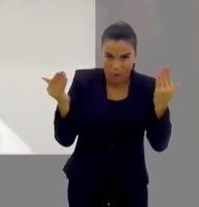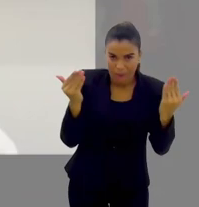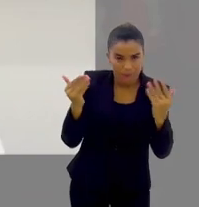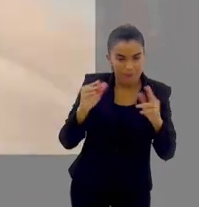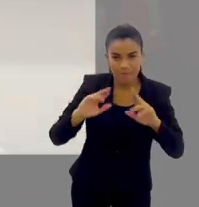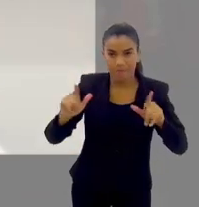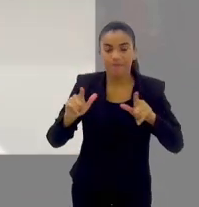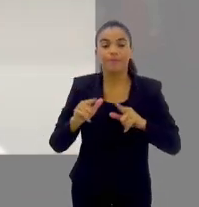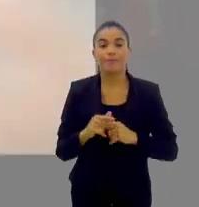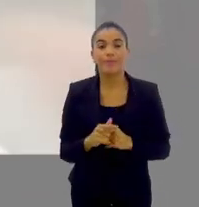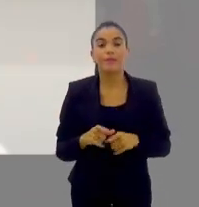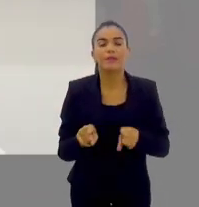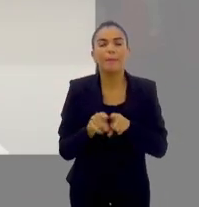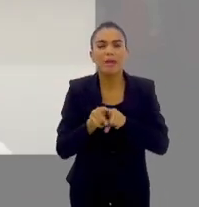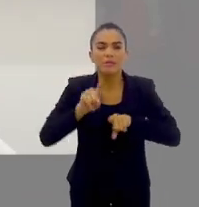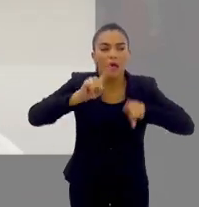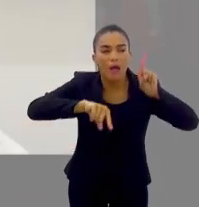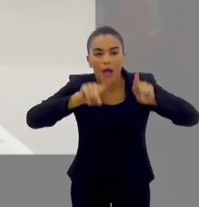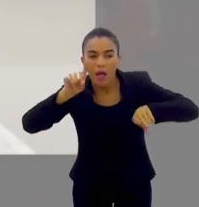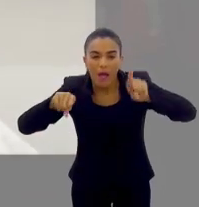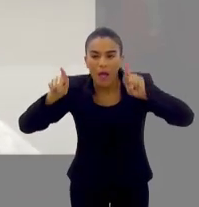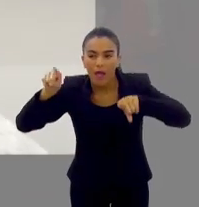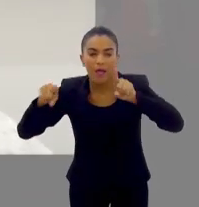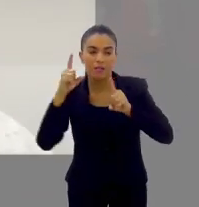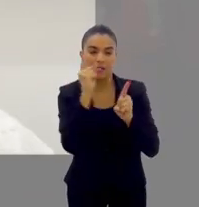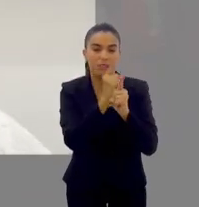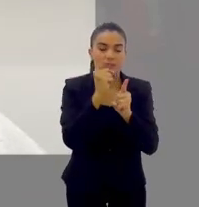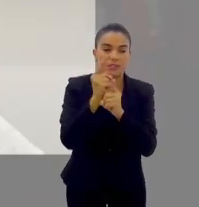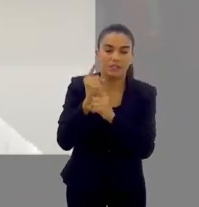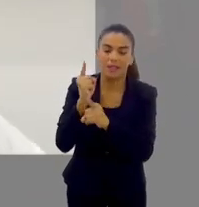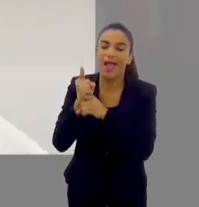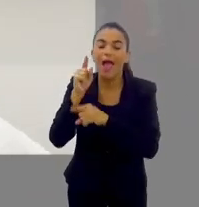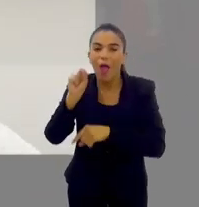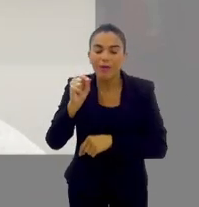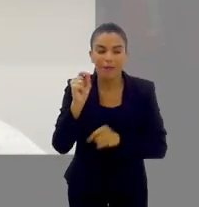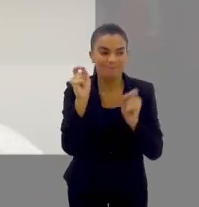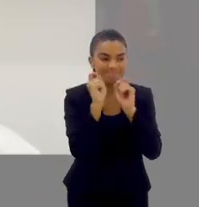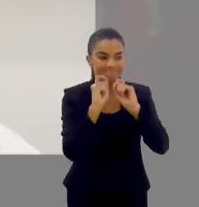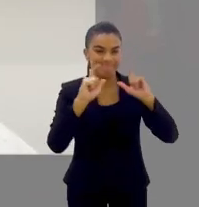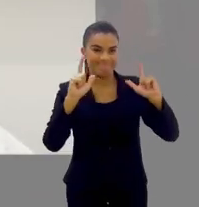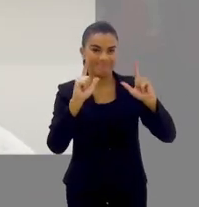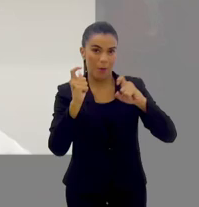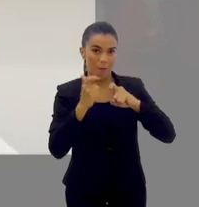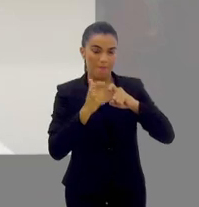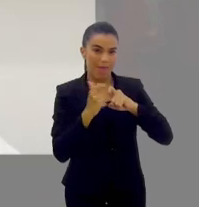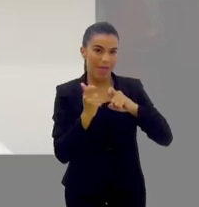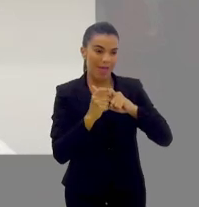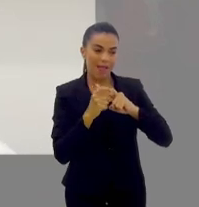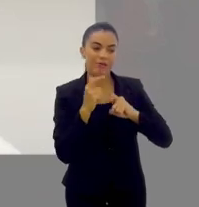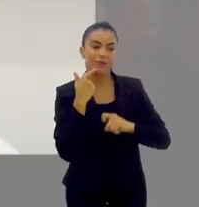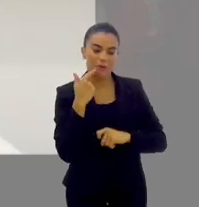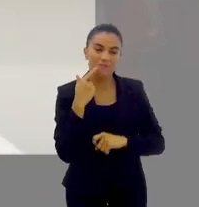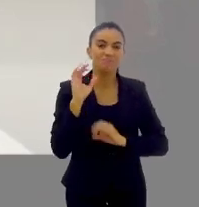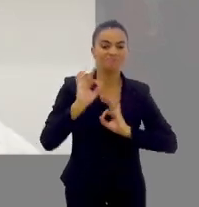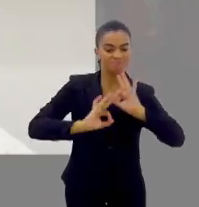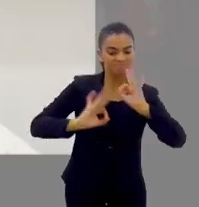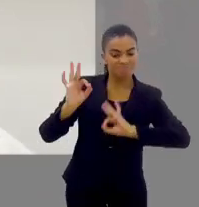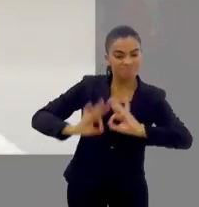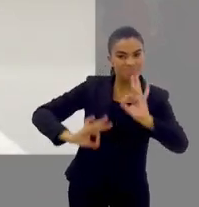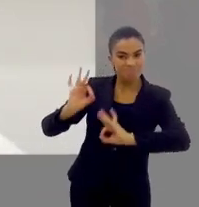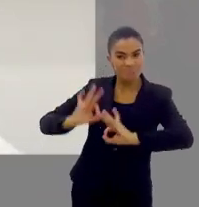Então, essa avaliação de diagnóstico diferencial é o pulo do gato para que o médico esteja